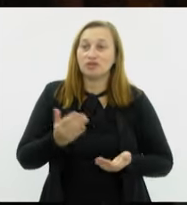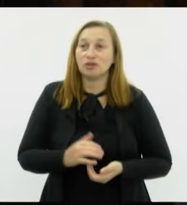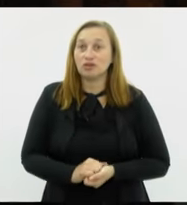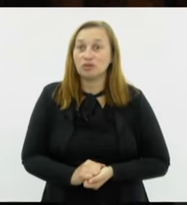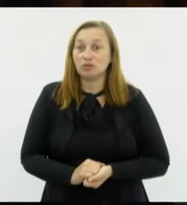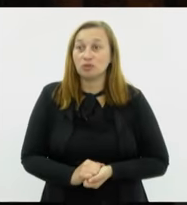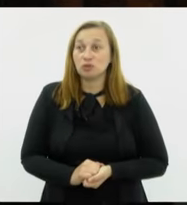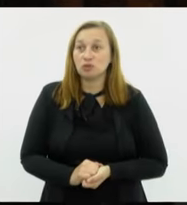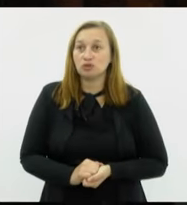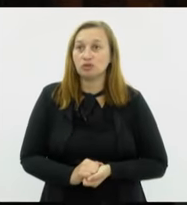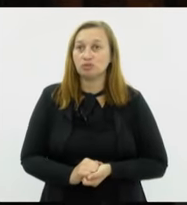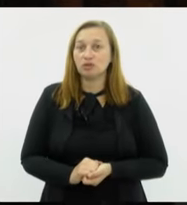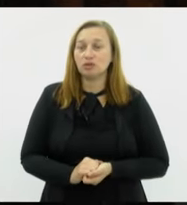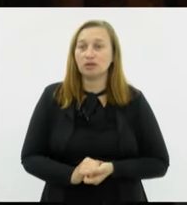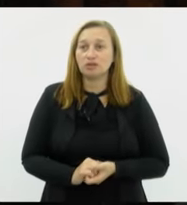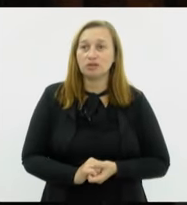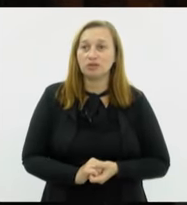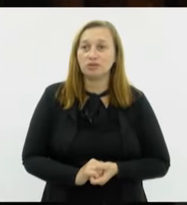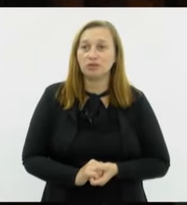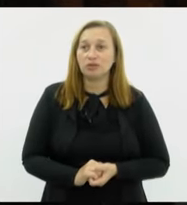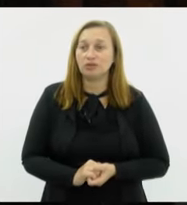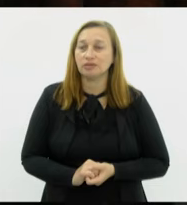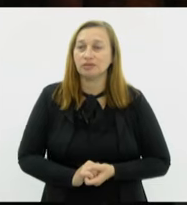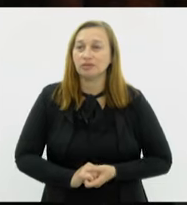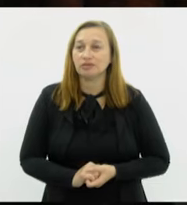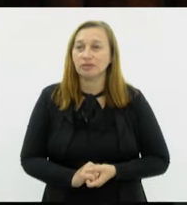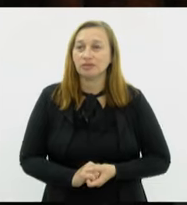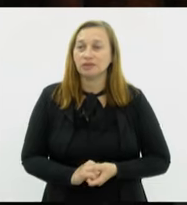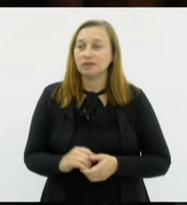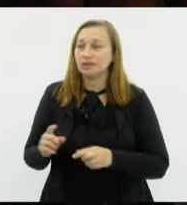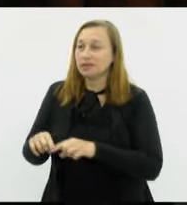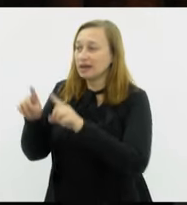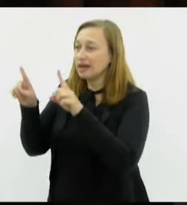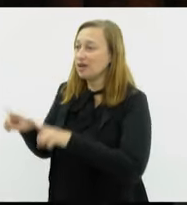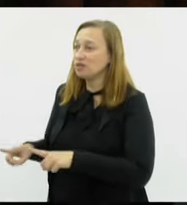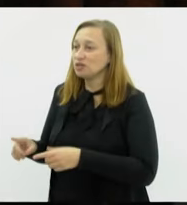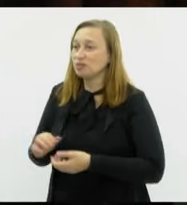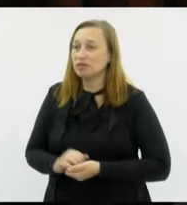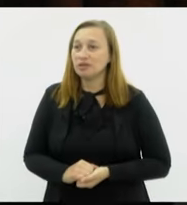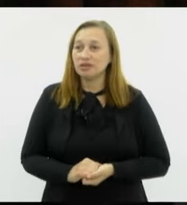distorce uma série de covardias que foram feitas com servidores ao longo do tempo.